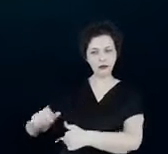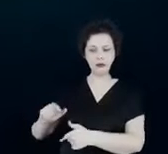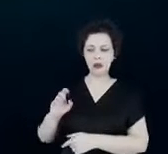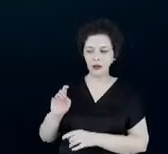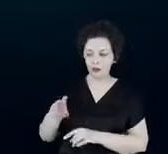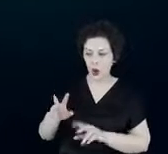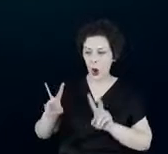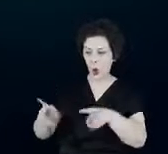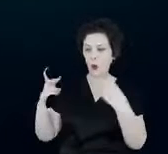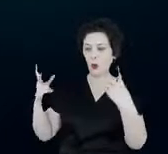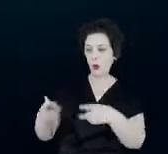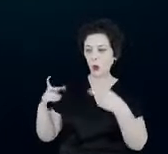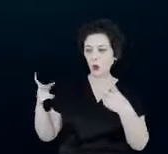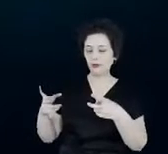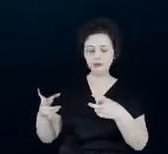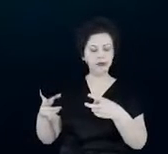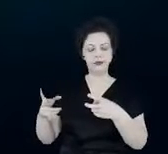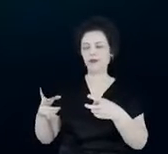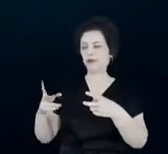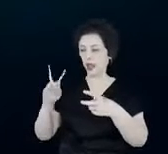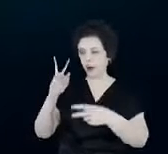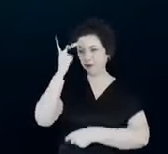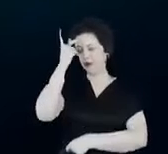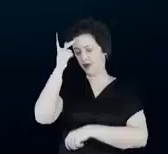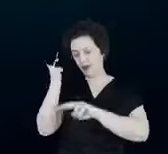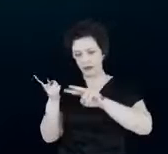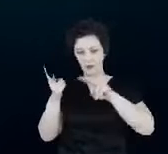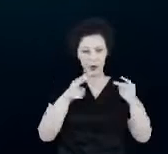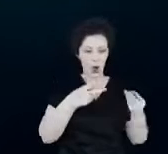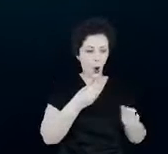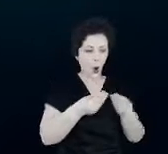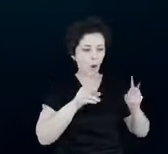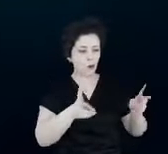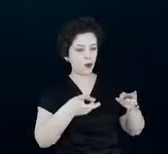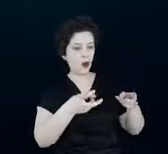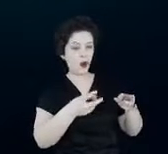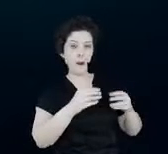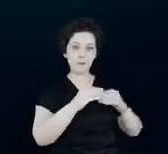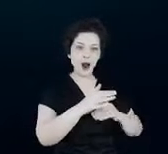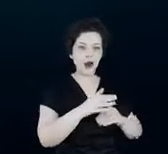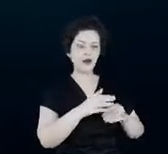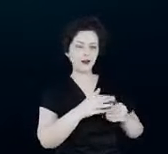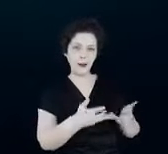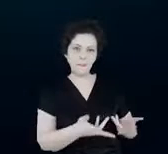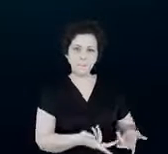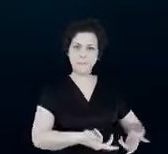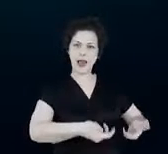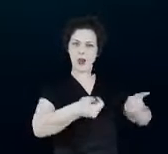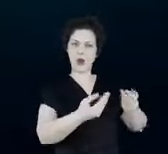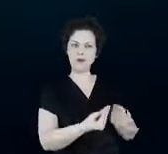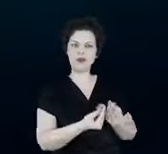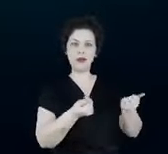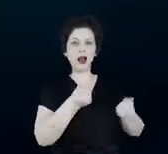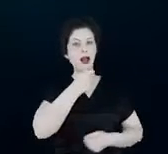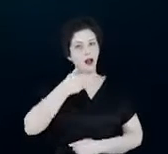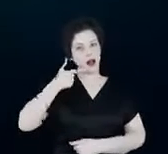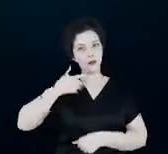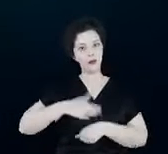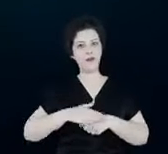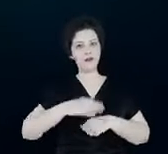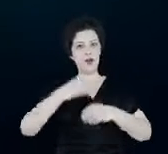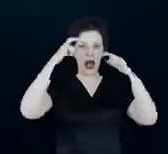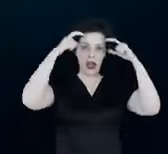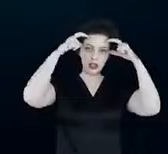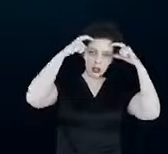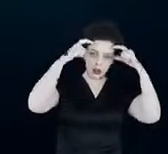olhar só lucro né para pensar como que eu consigo lucrar entregando mais para a sociedade mais para o meu cliente que foi que a Amazon fez a Disney